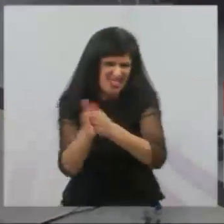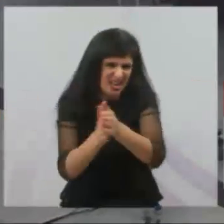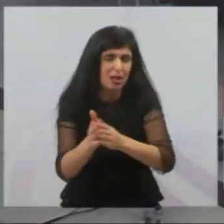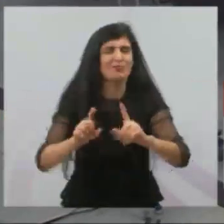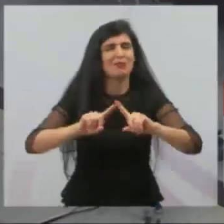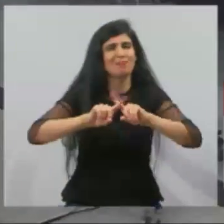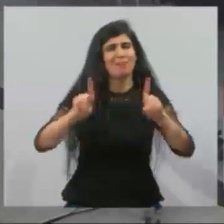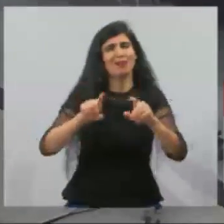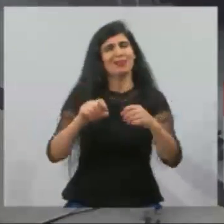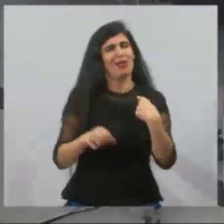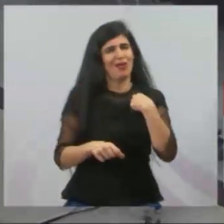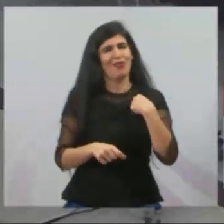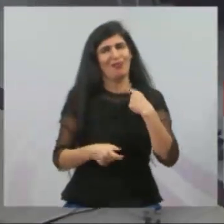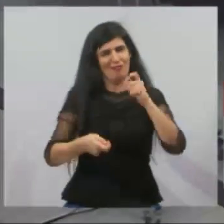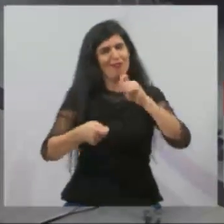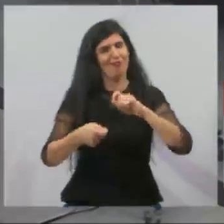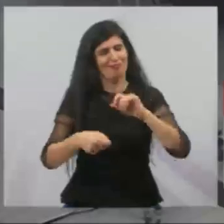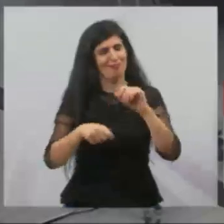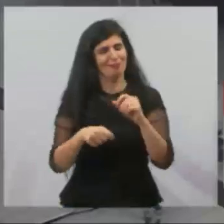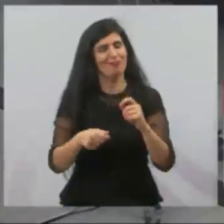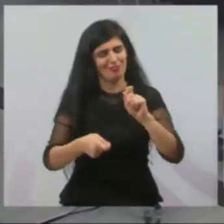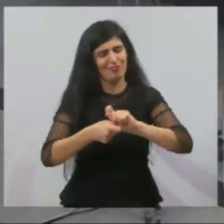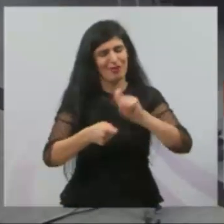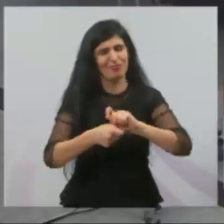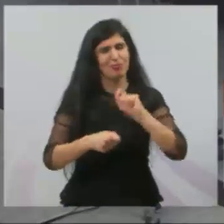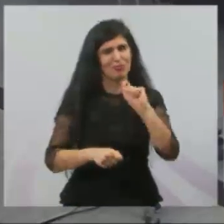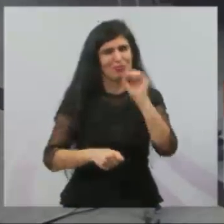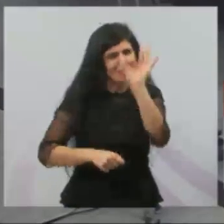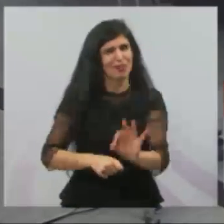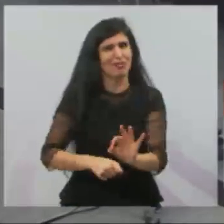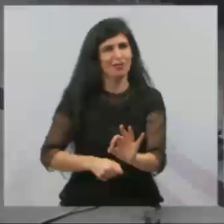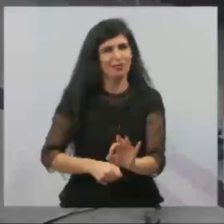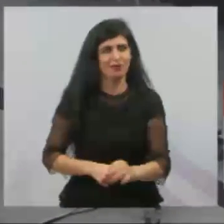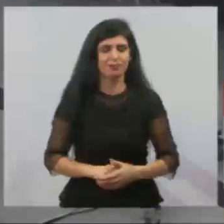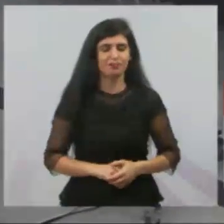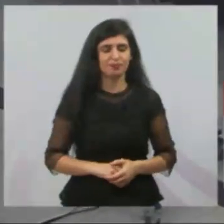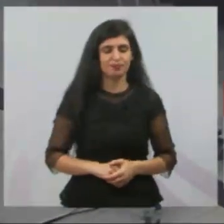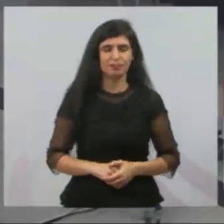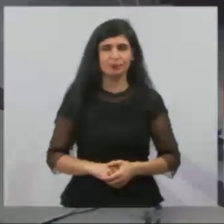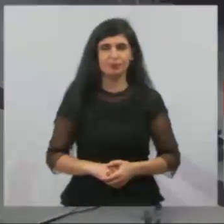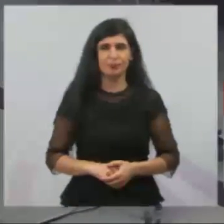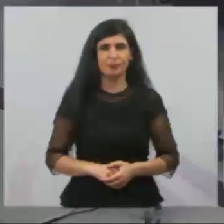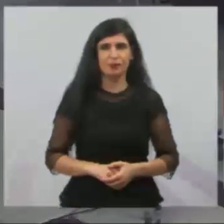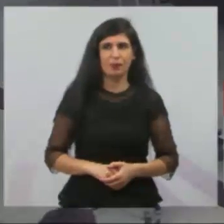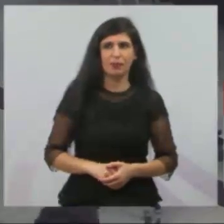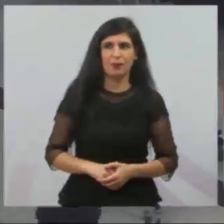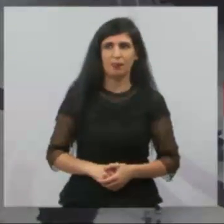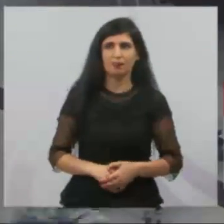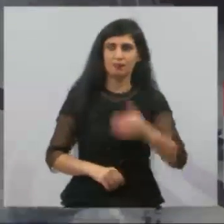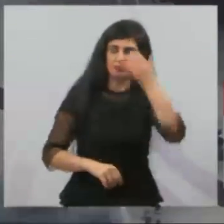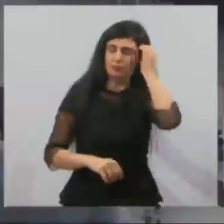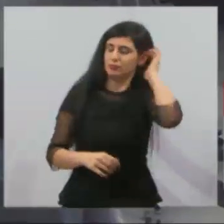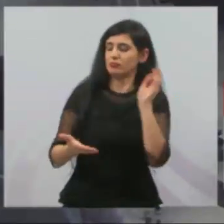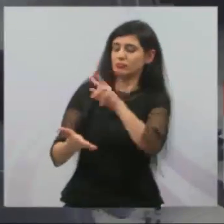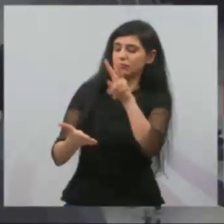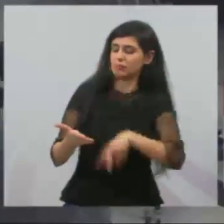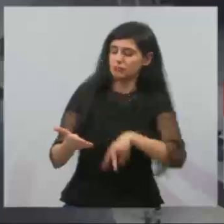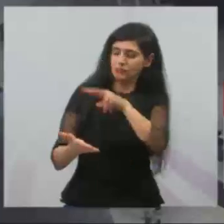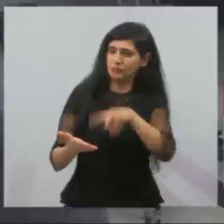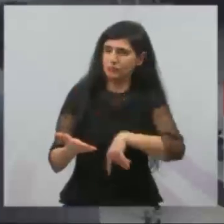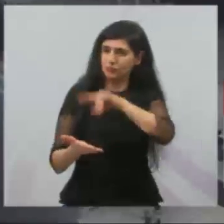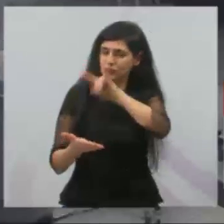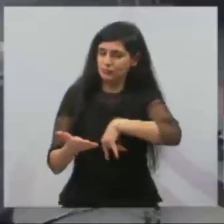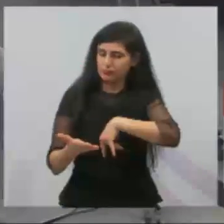Senhor presidente, vou me manifestar daqui, porque quero analisar os documentos que estou em